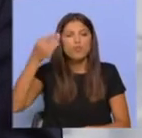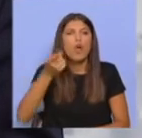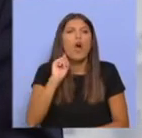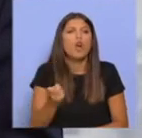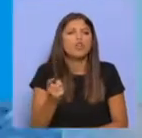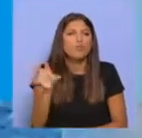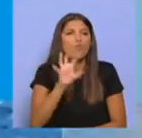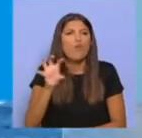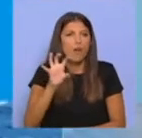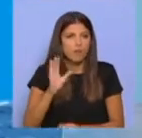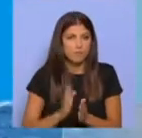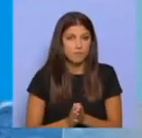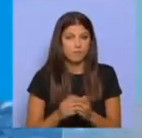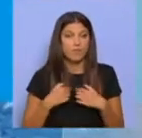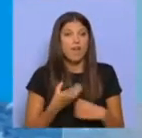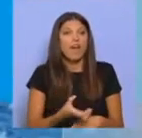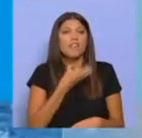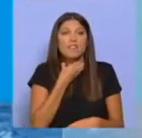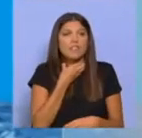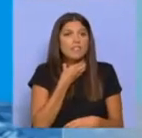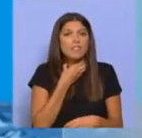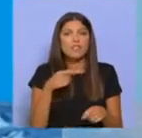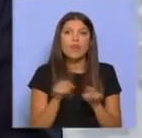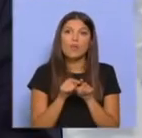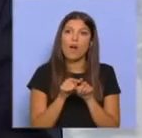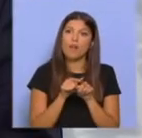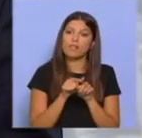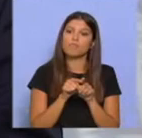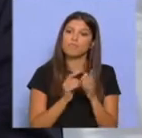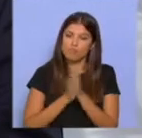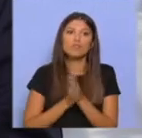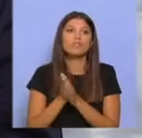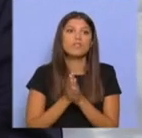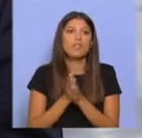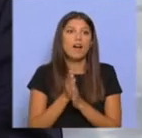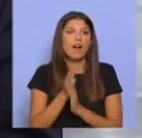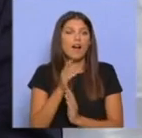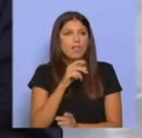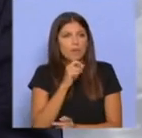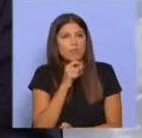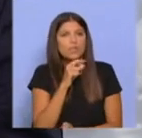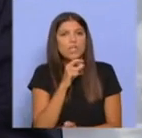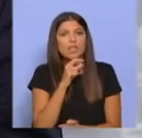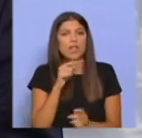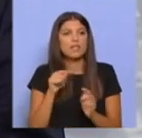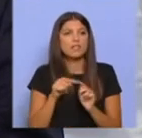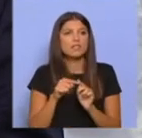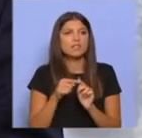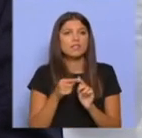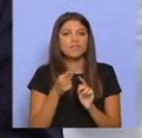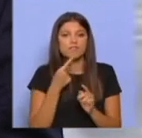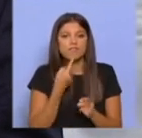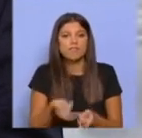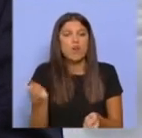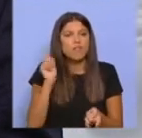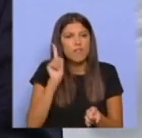as crises sempre foram na história da humanidade uma oportunidade para reafirmarmos, se quisermos, regressarmos